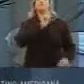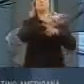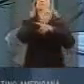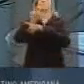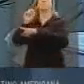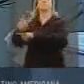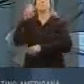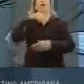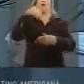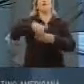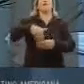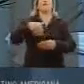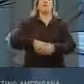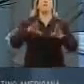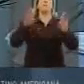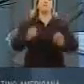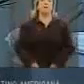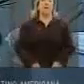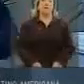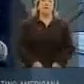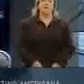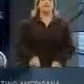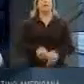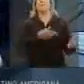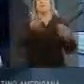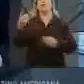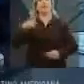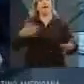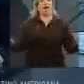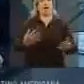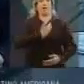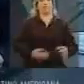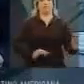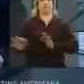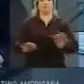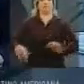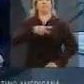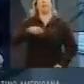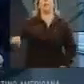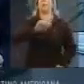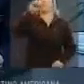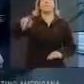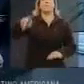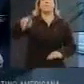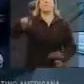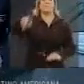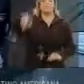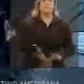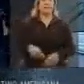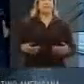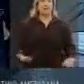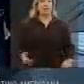poder pela via do voto e muito estão governando os seus países. Ou seja,